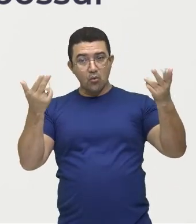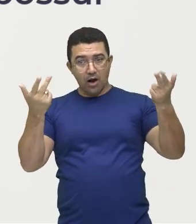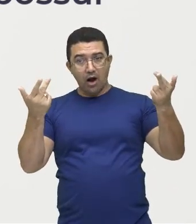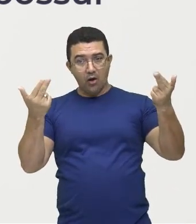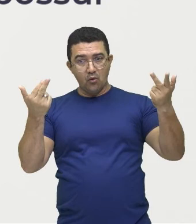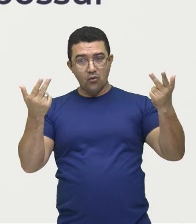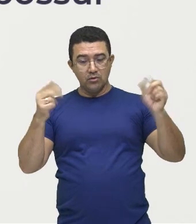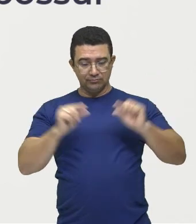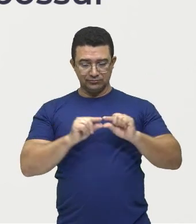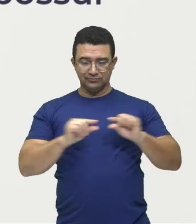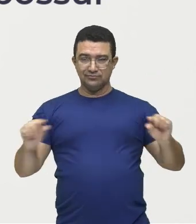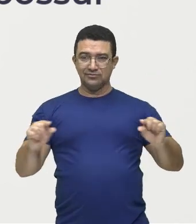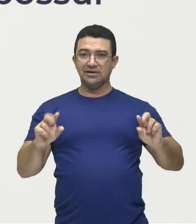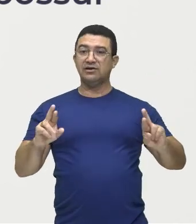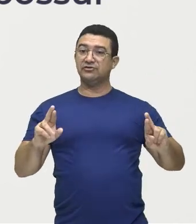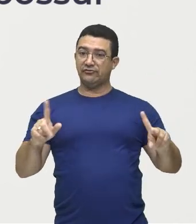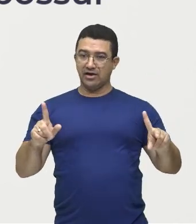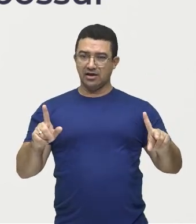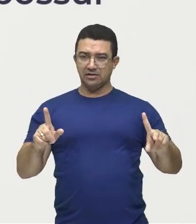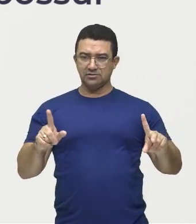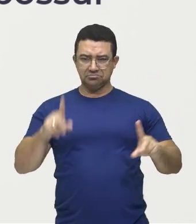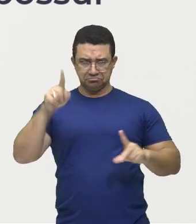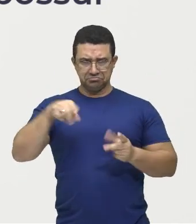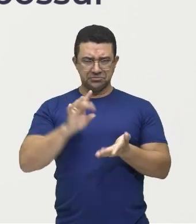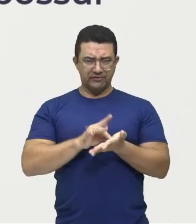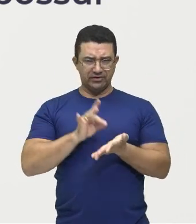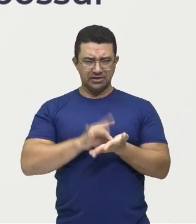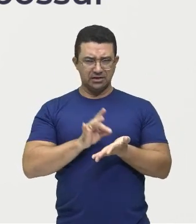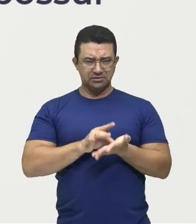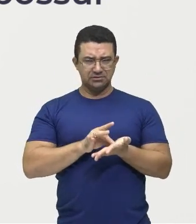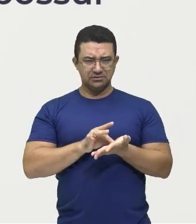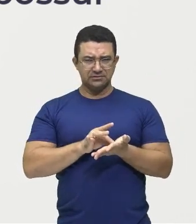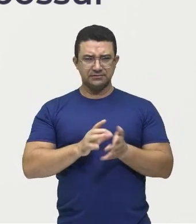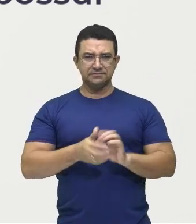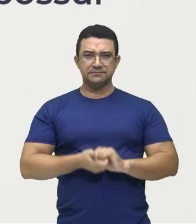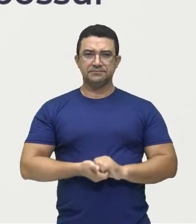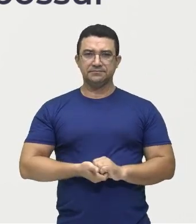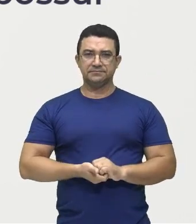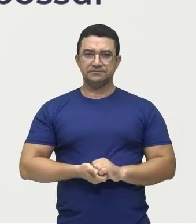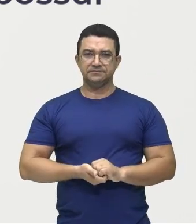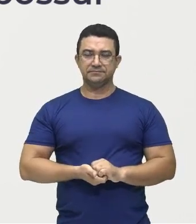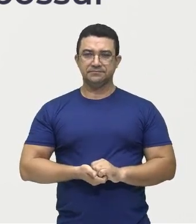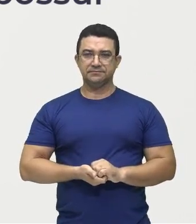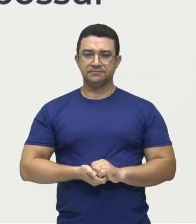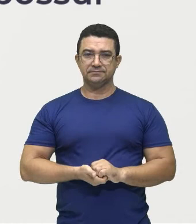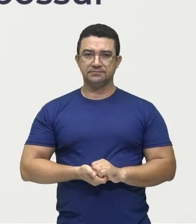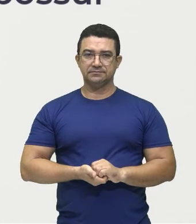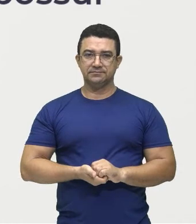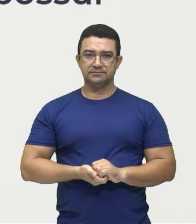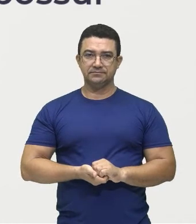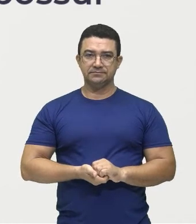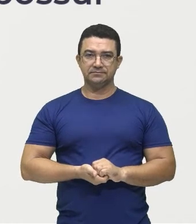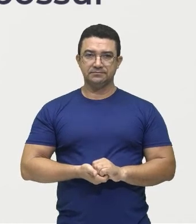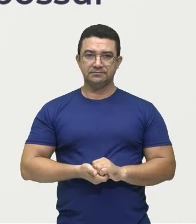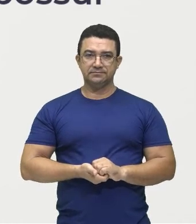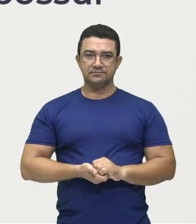escaleno ele possui dois dos seus lados iguais. Será que isso é verdade ou é mentira,